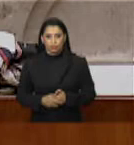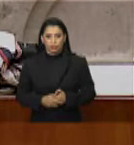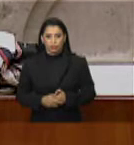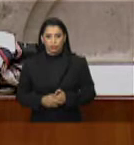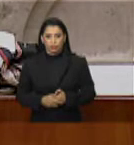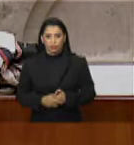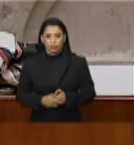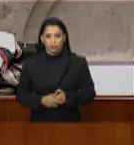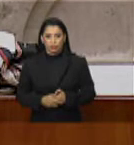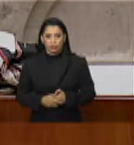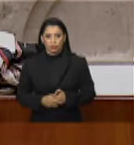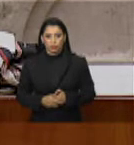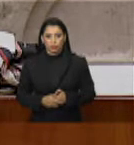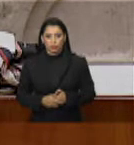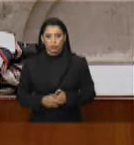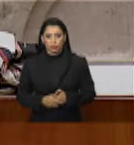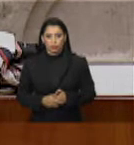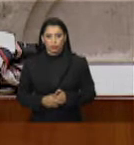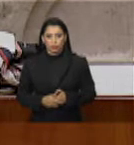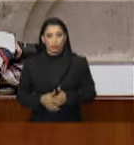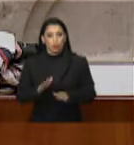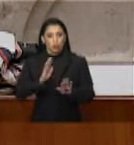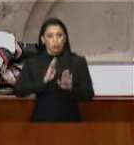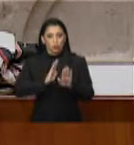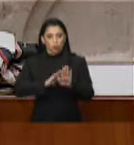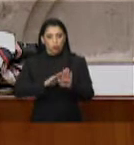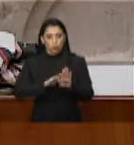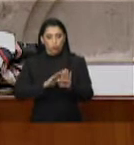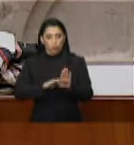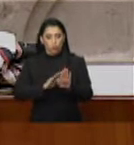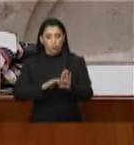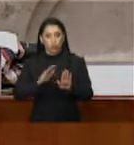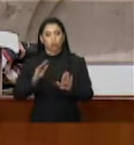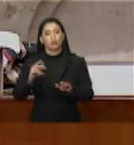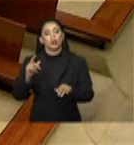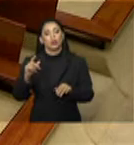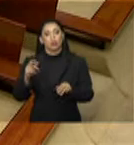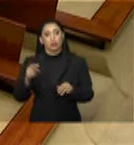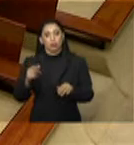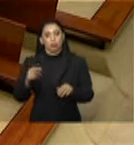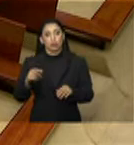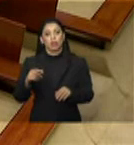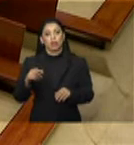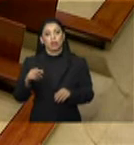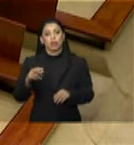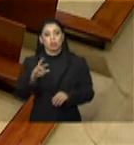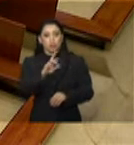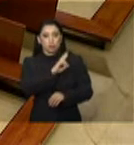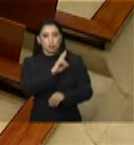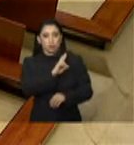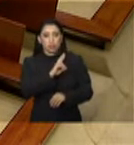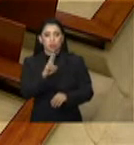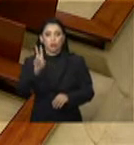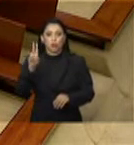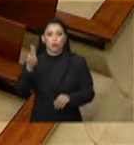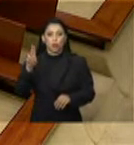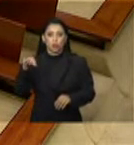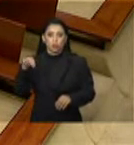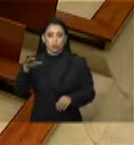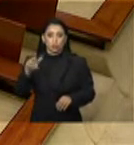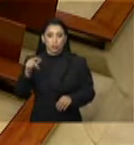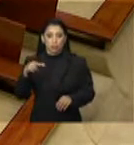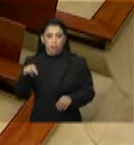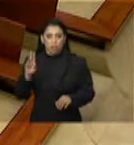o autor da ação rescisória no caso autor e a união e o réu o ré é